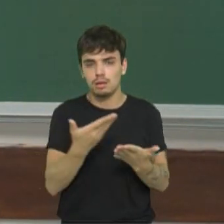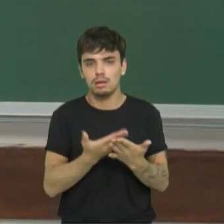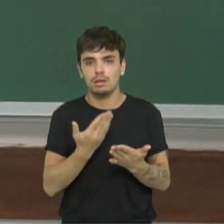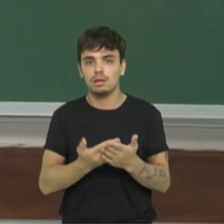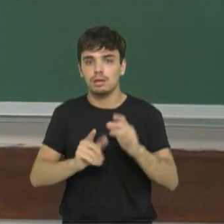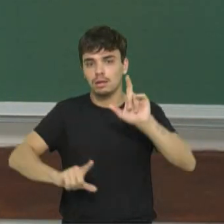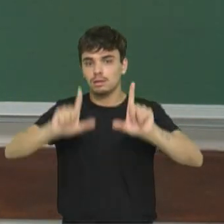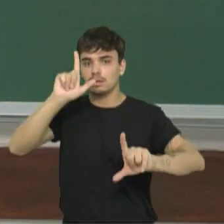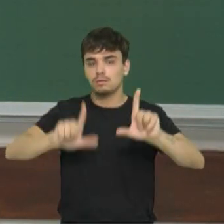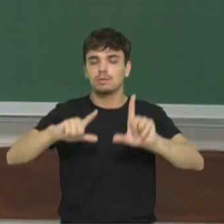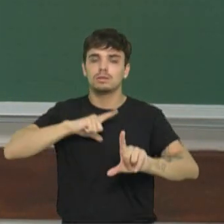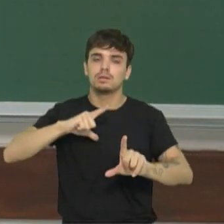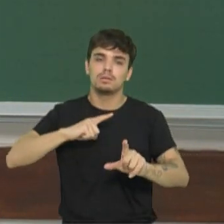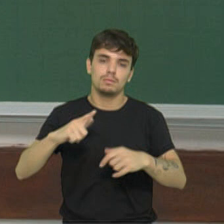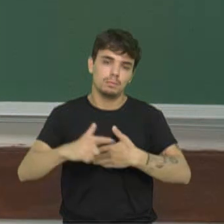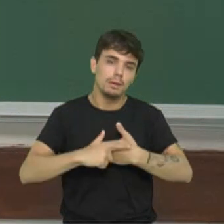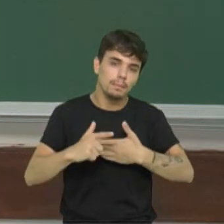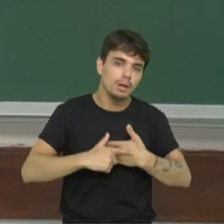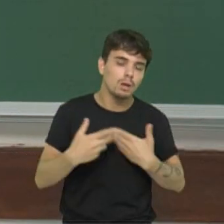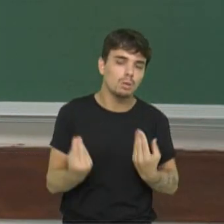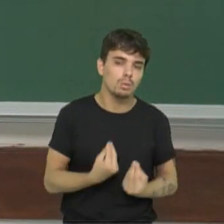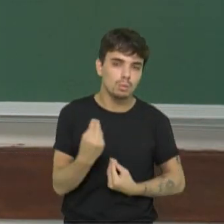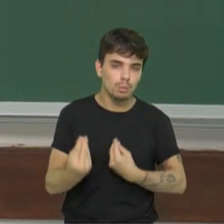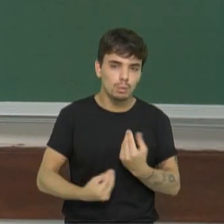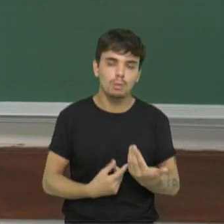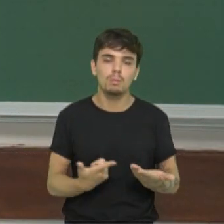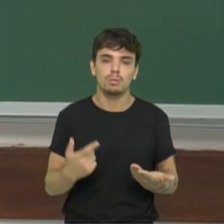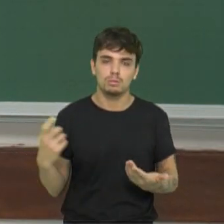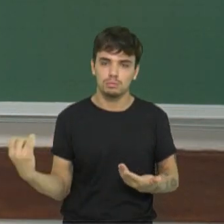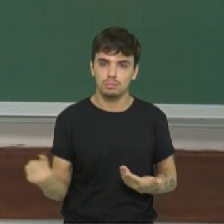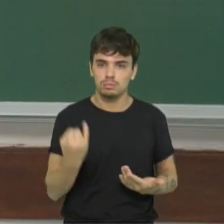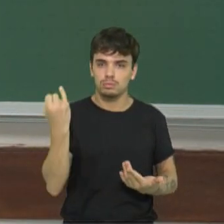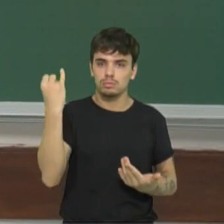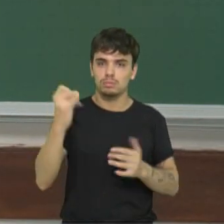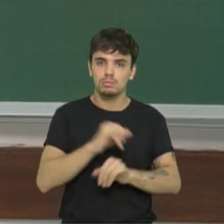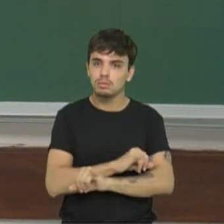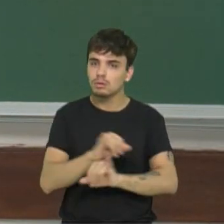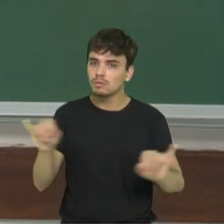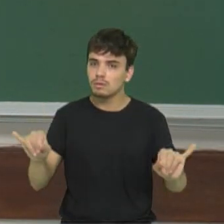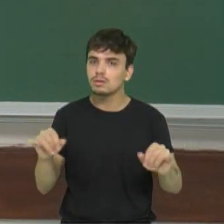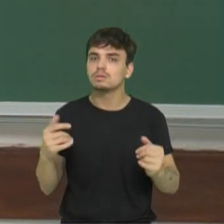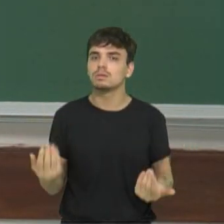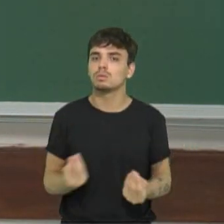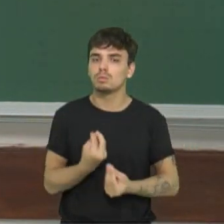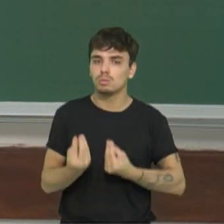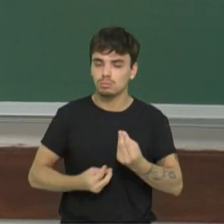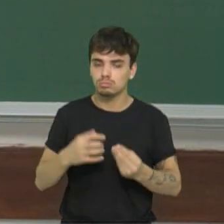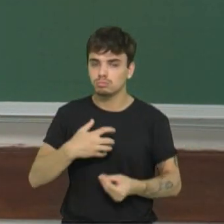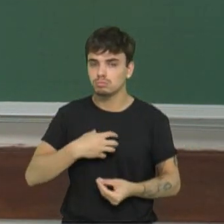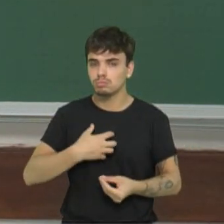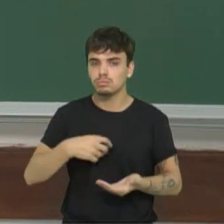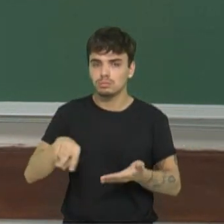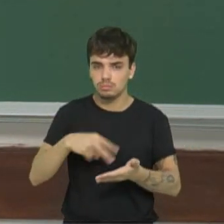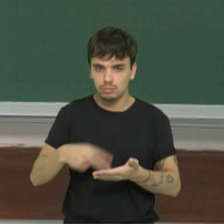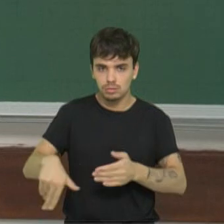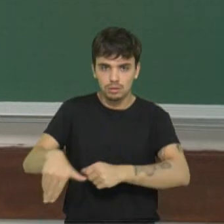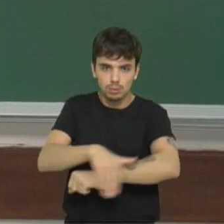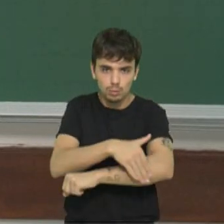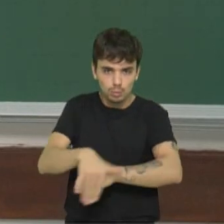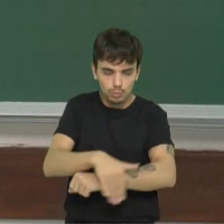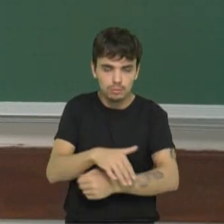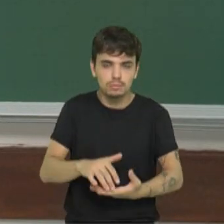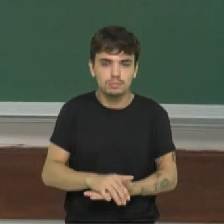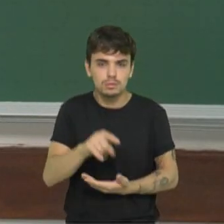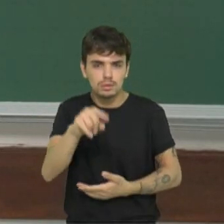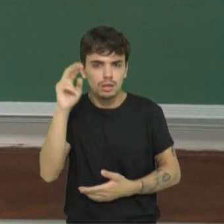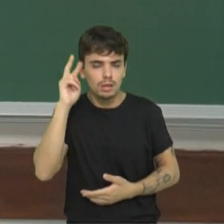TV sempre teve um papel assim, muito importante na divulgação desses estilos de dança de rua. Né?